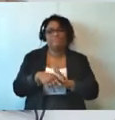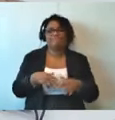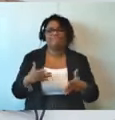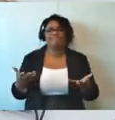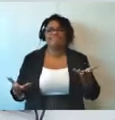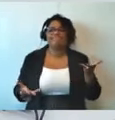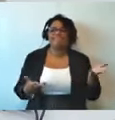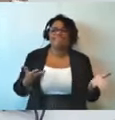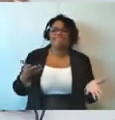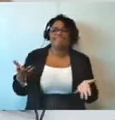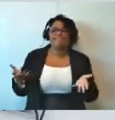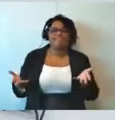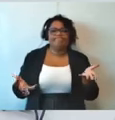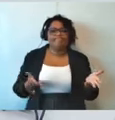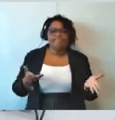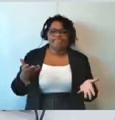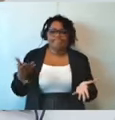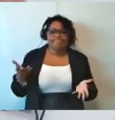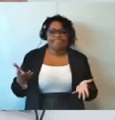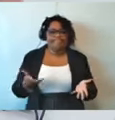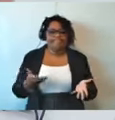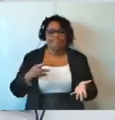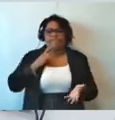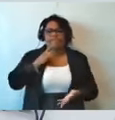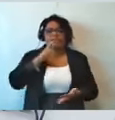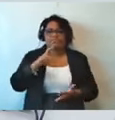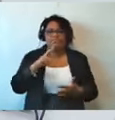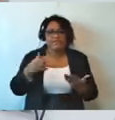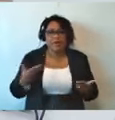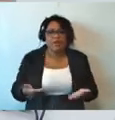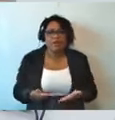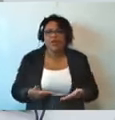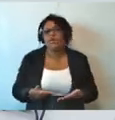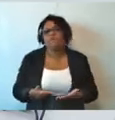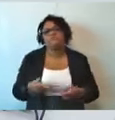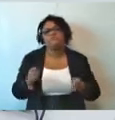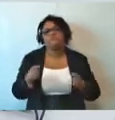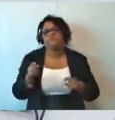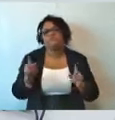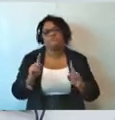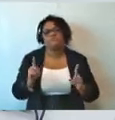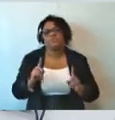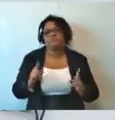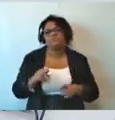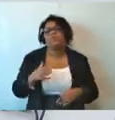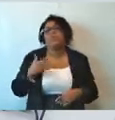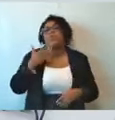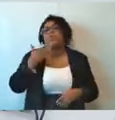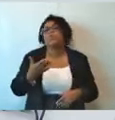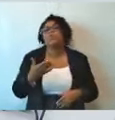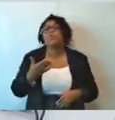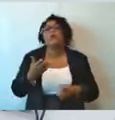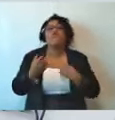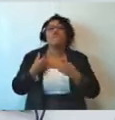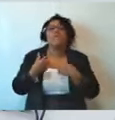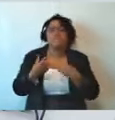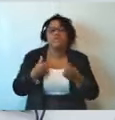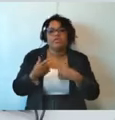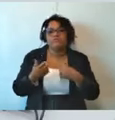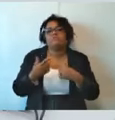dar uma resposta imediata de que via que vai ser, de onde que vai ser, mas a gente já está